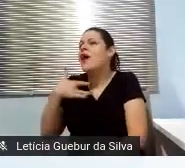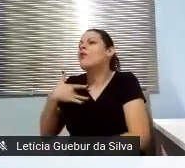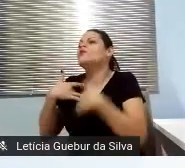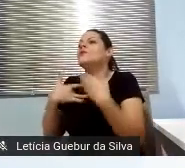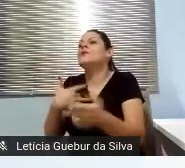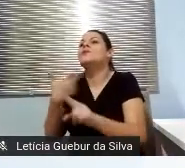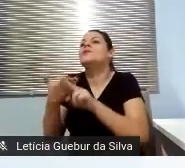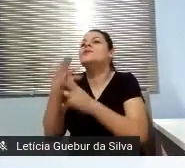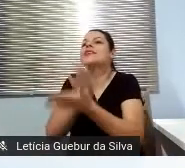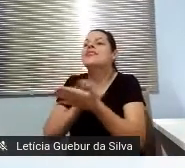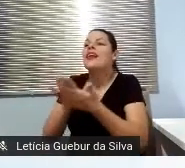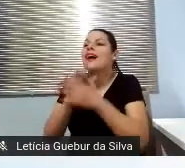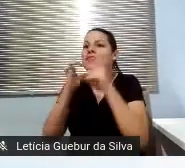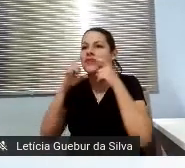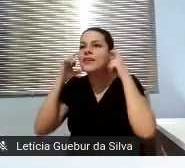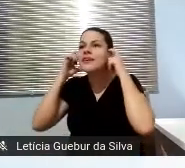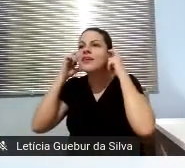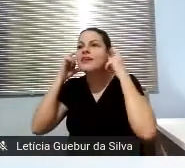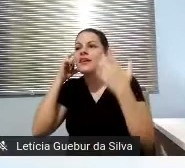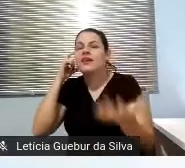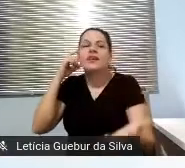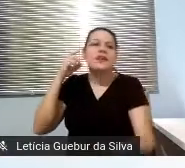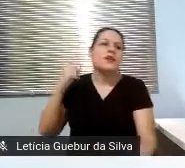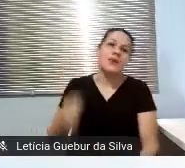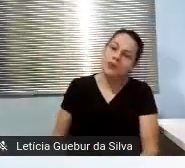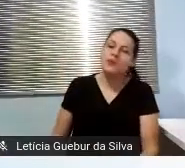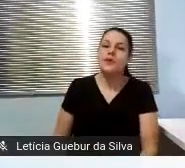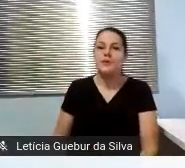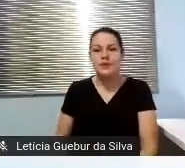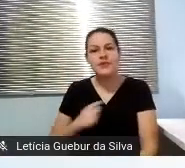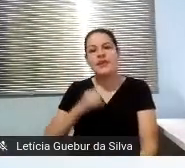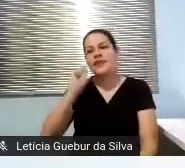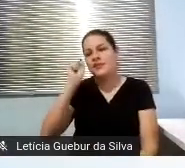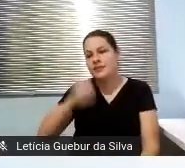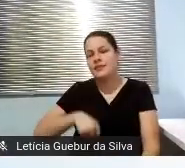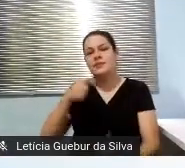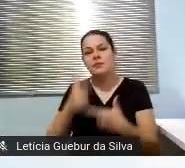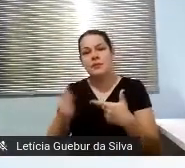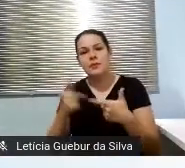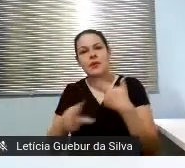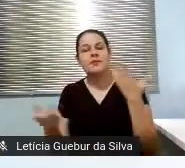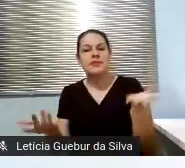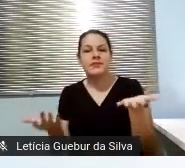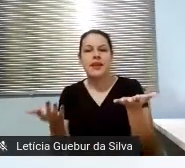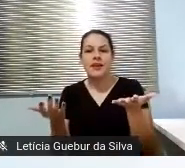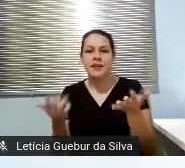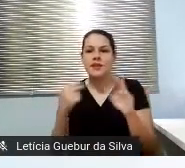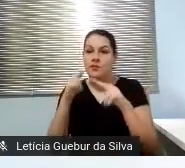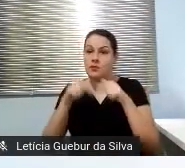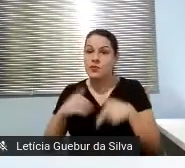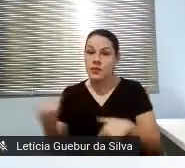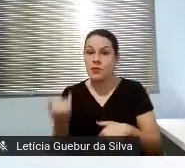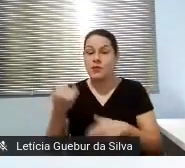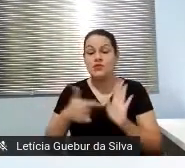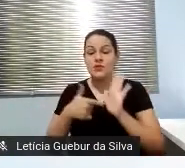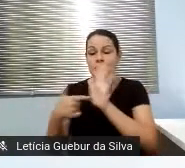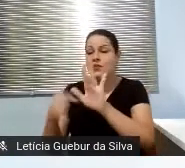não utilizando isso tem seus símbolos, né? E é importante passar isso para a sociedade, ou